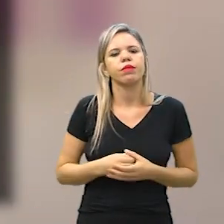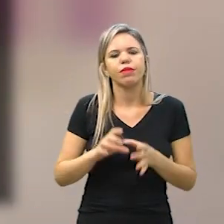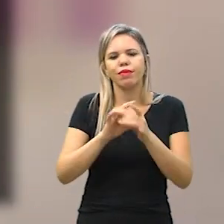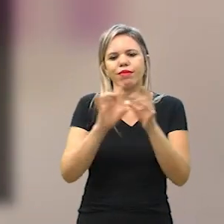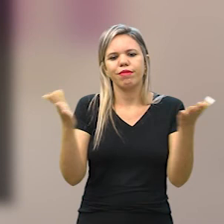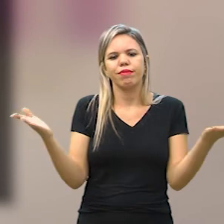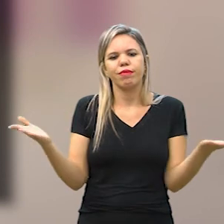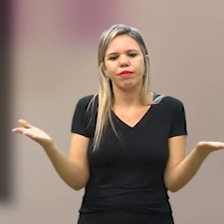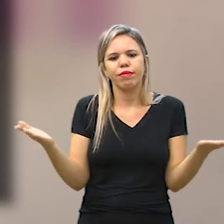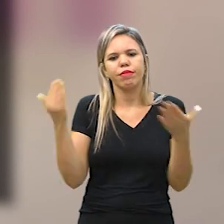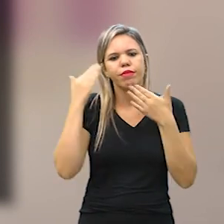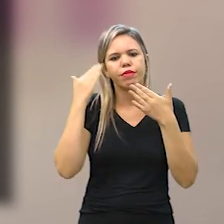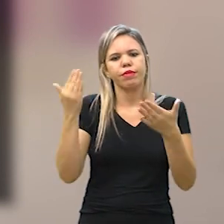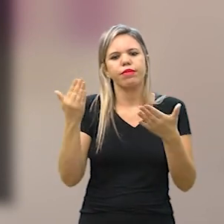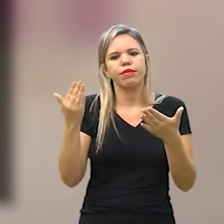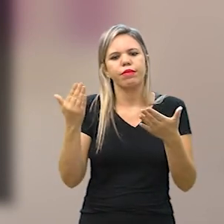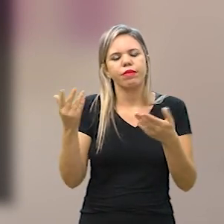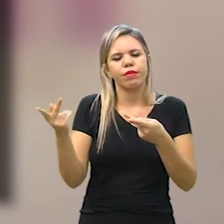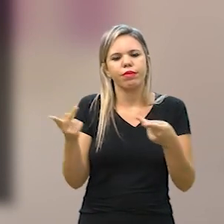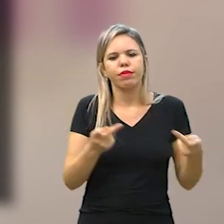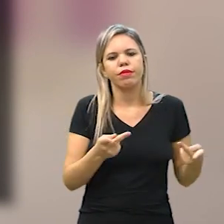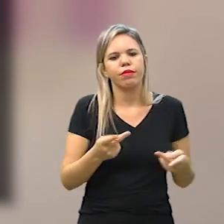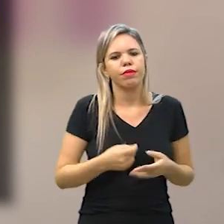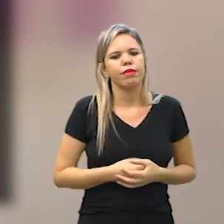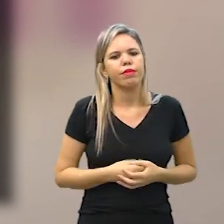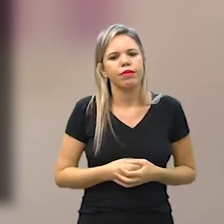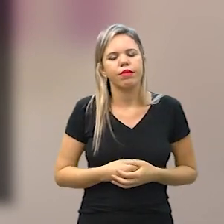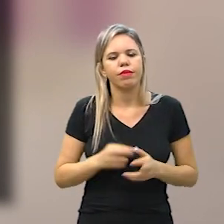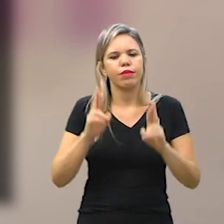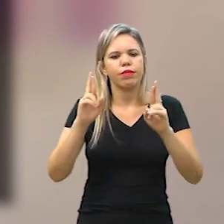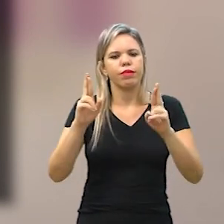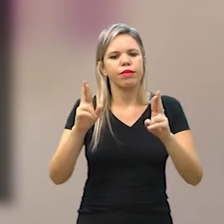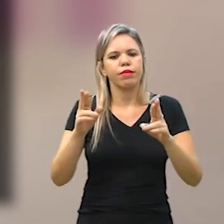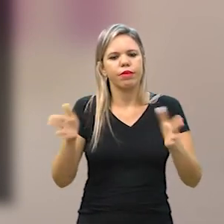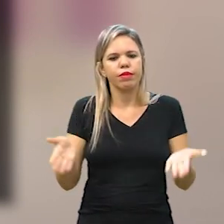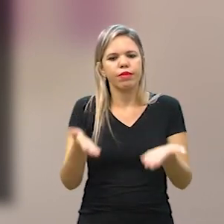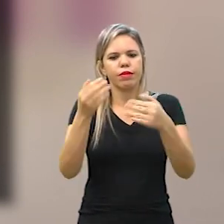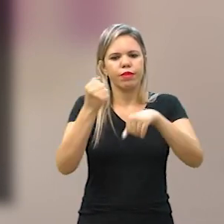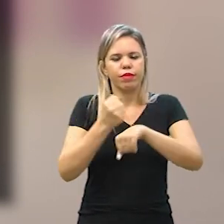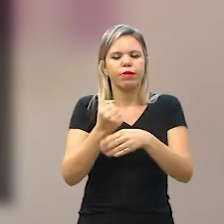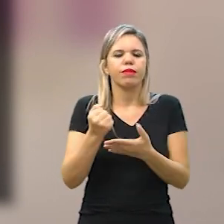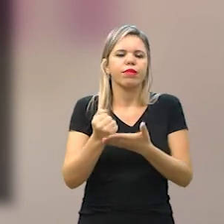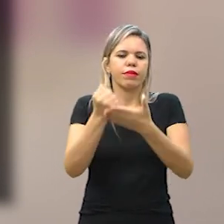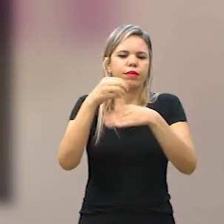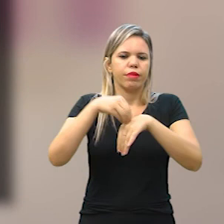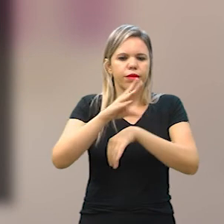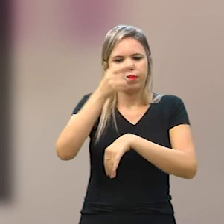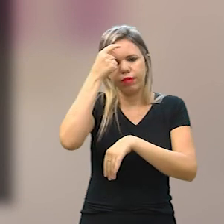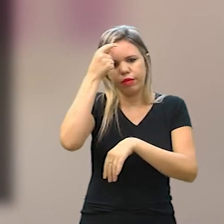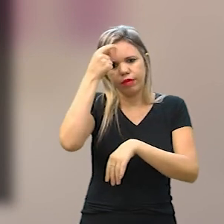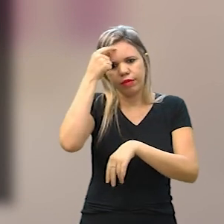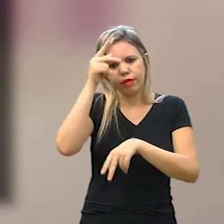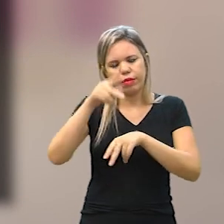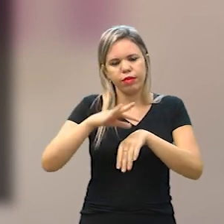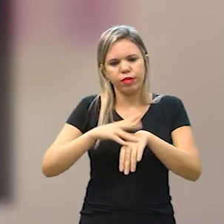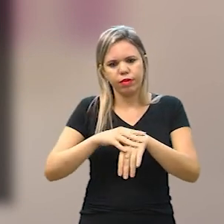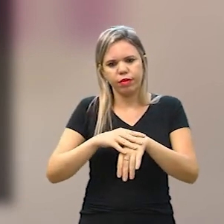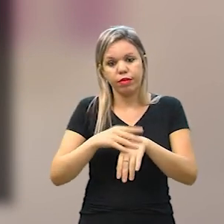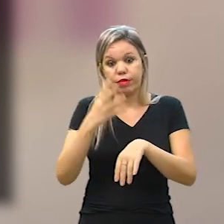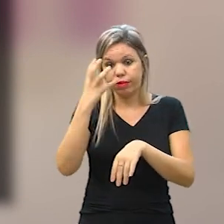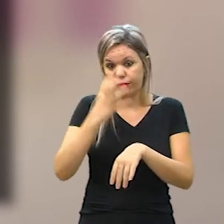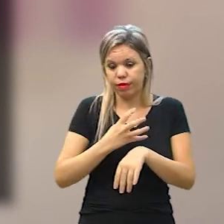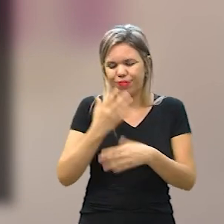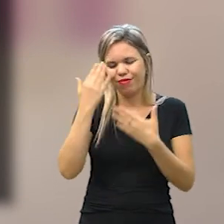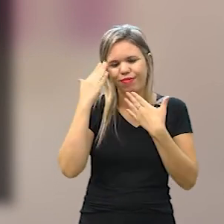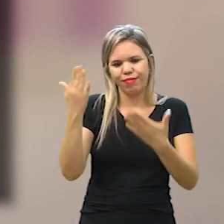agradeço, estou à disposição e agradeço muito o convite e espero que tenha contribuído para a conscientização dessa doença que é